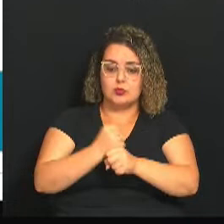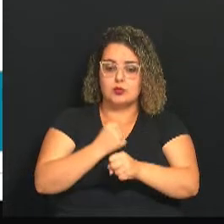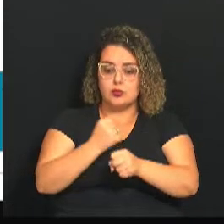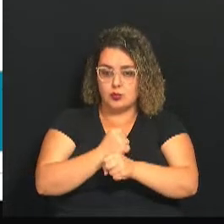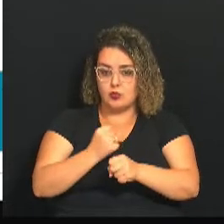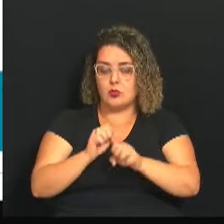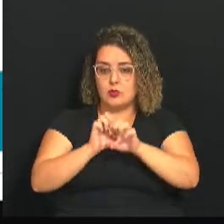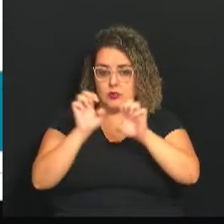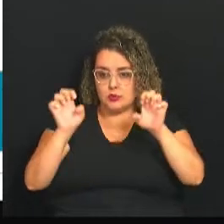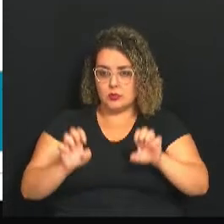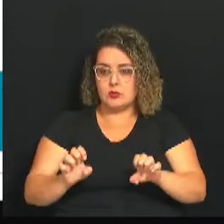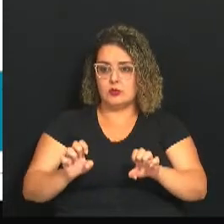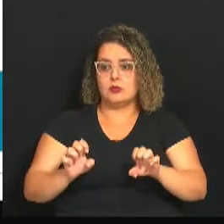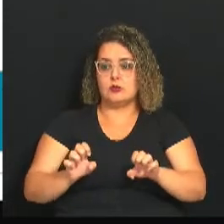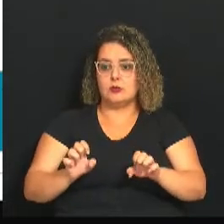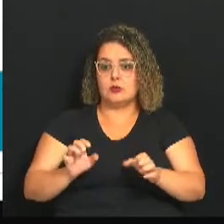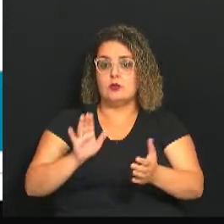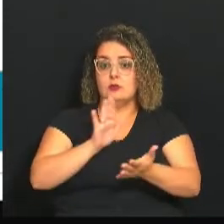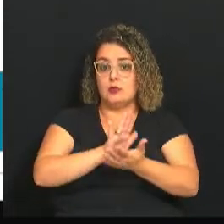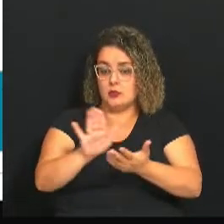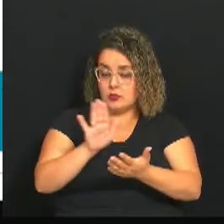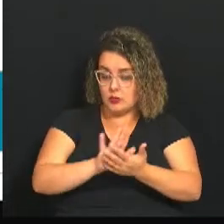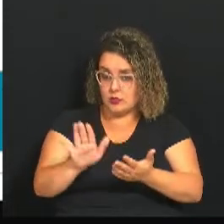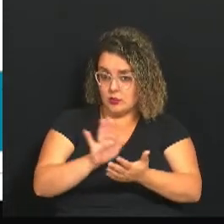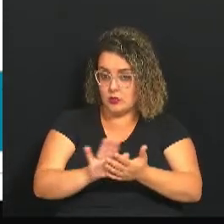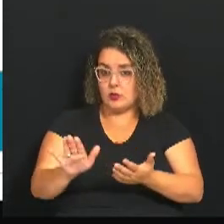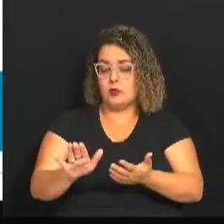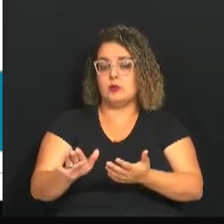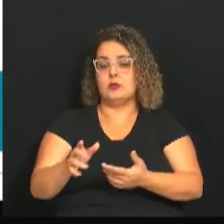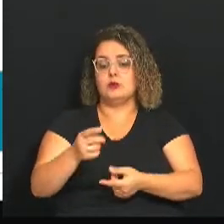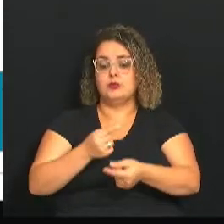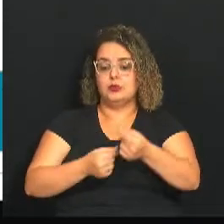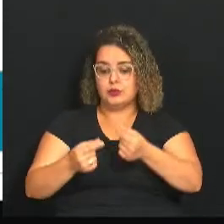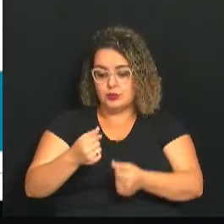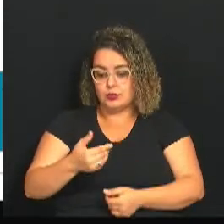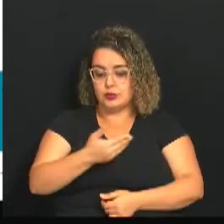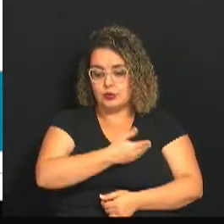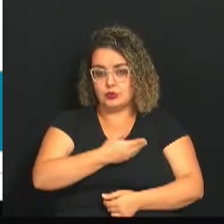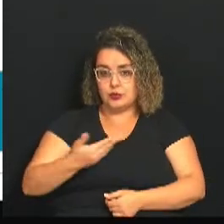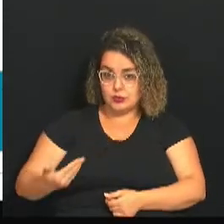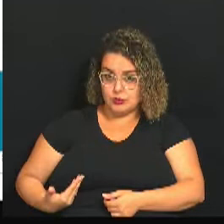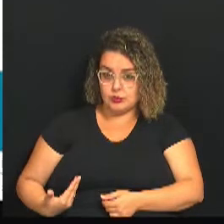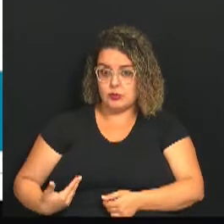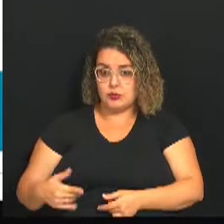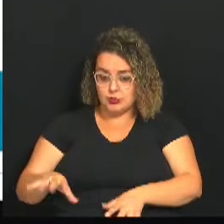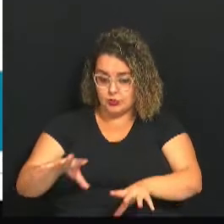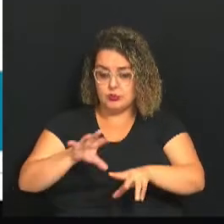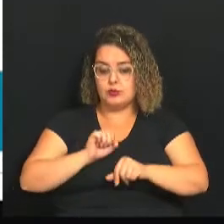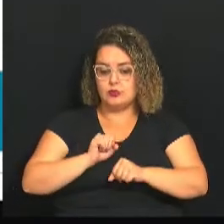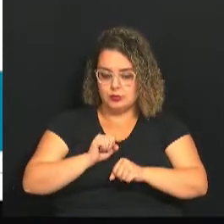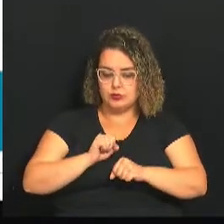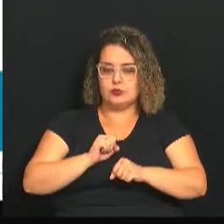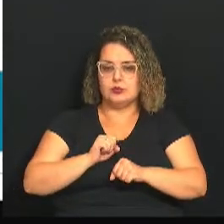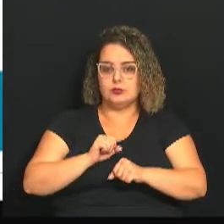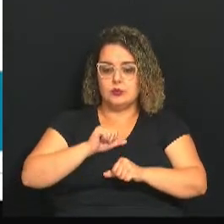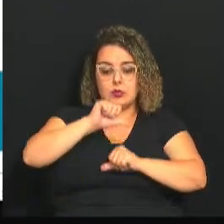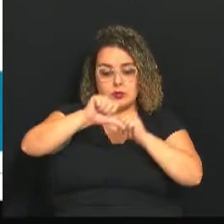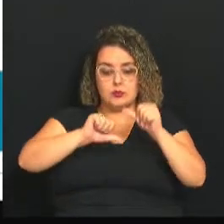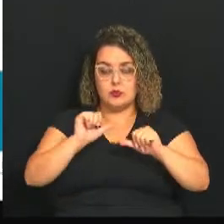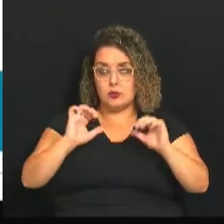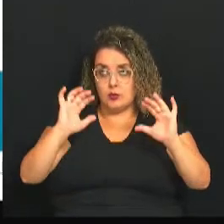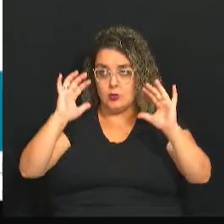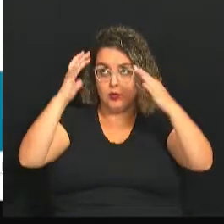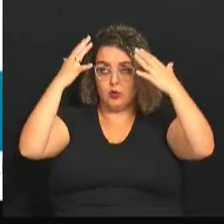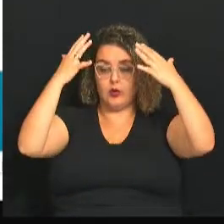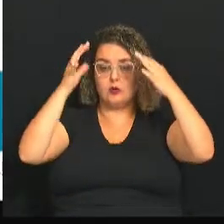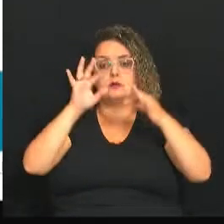que envolvem um gasto maior de recursos públicos, que eles incorporem essas evidências das mudanças climáticas, que se